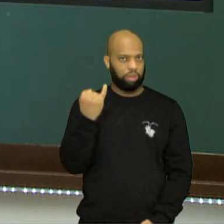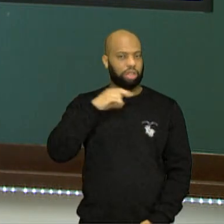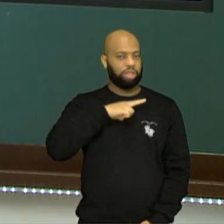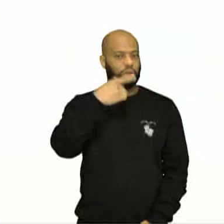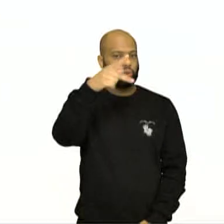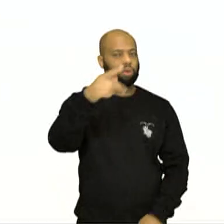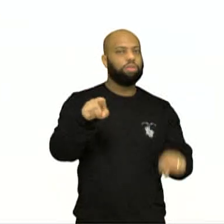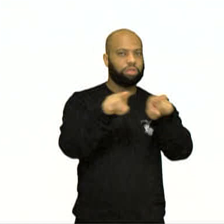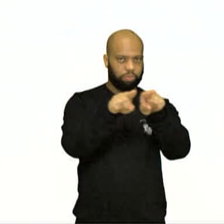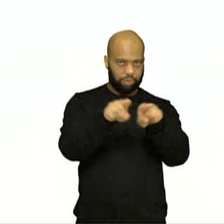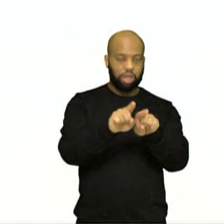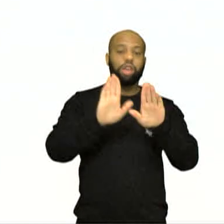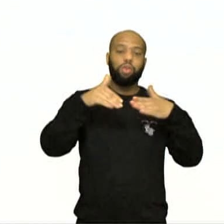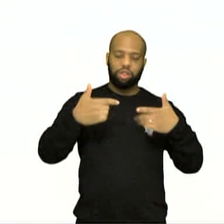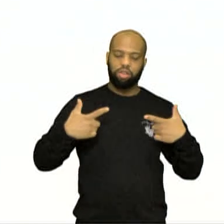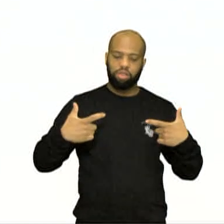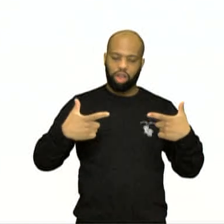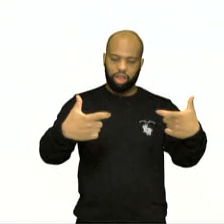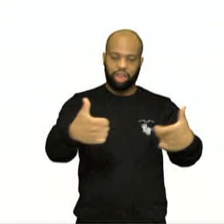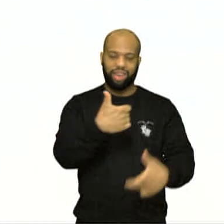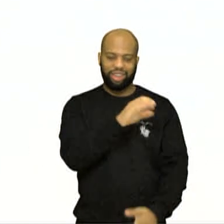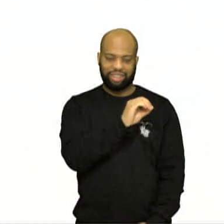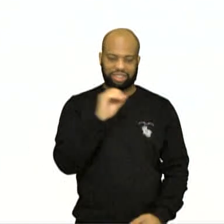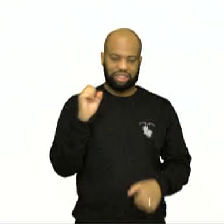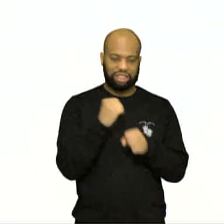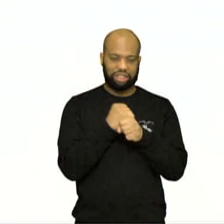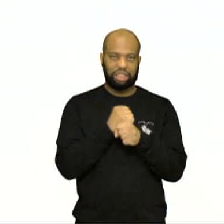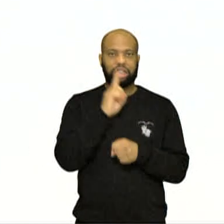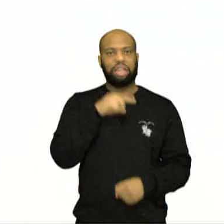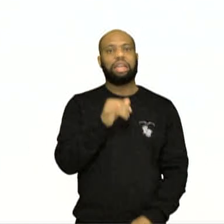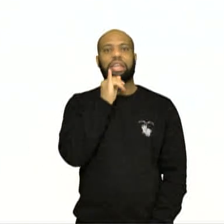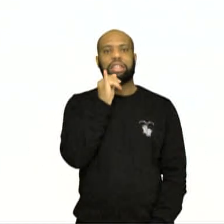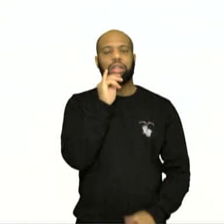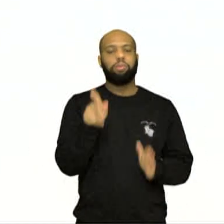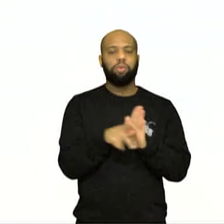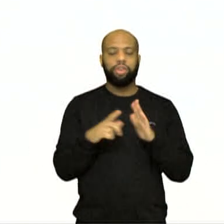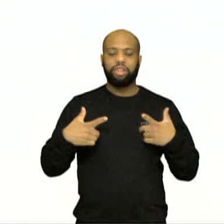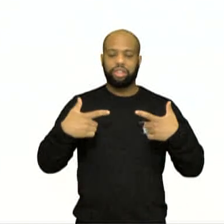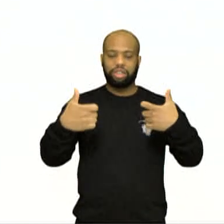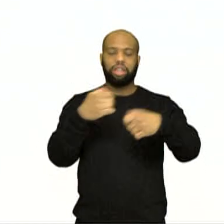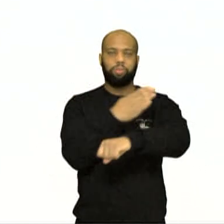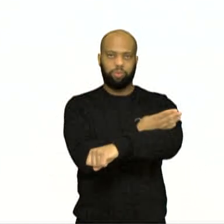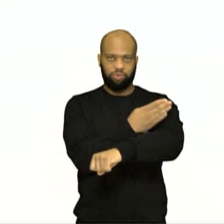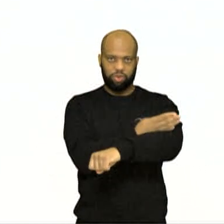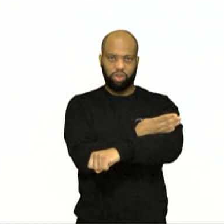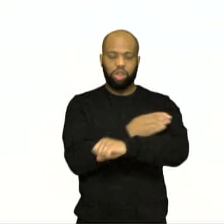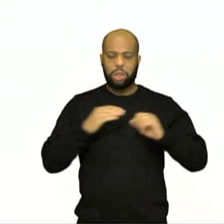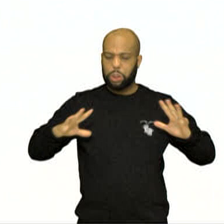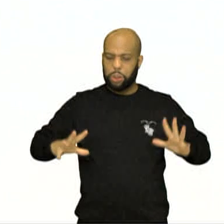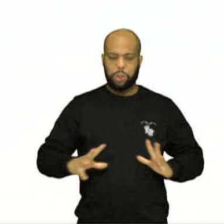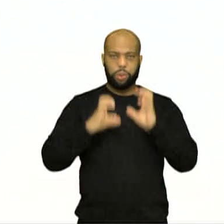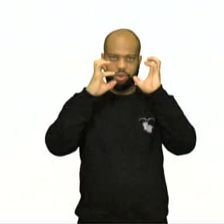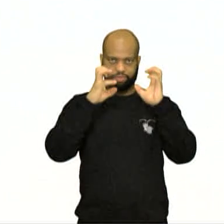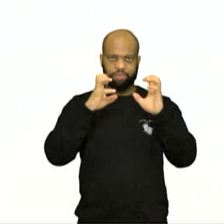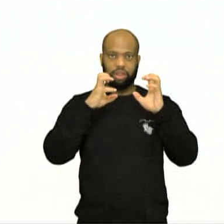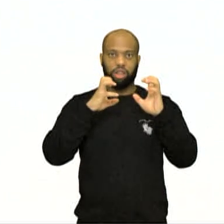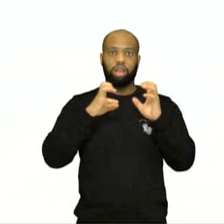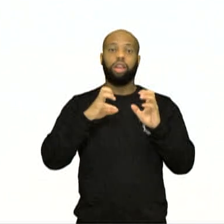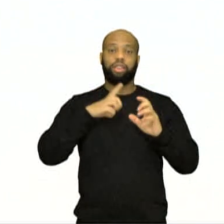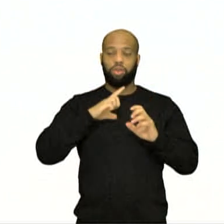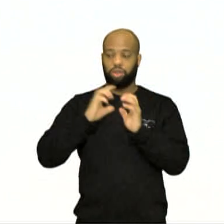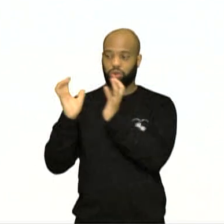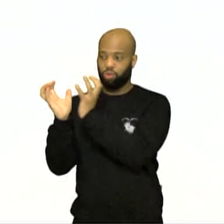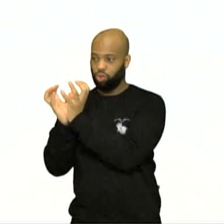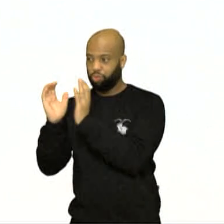vocês. Então, a Guerra dos 100 Anos, ela foi um exemplo típico de guerra medieval, né? É um conflito no interior da